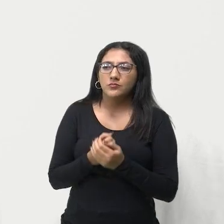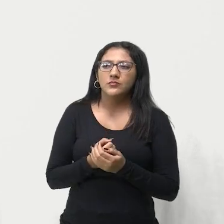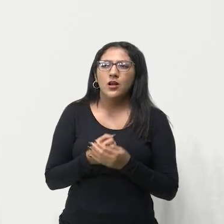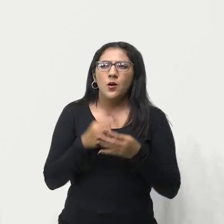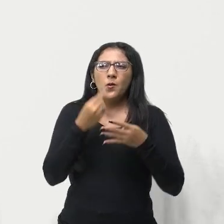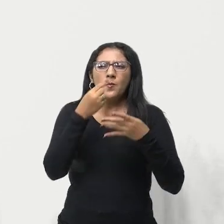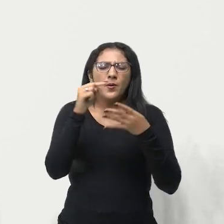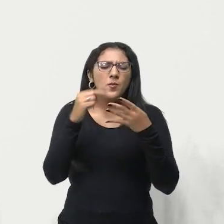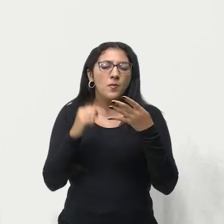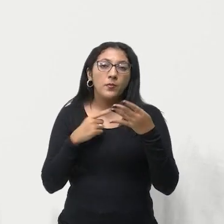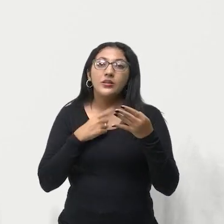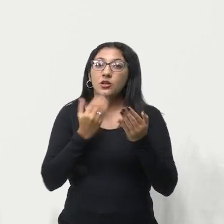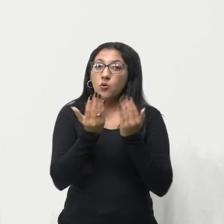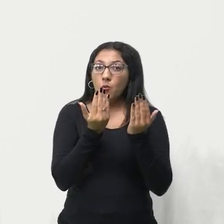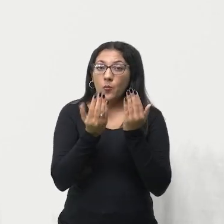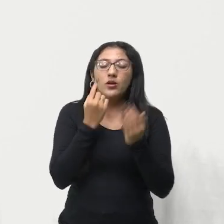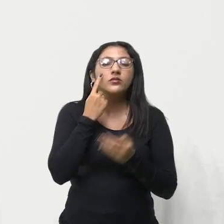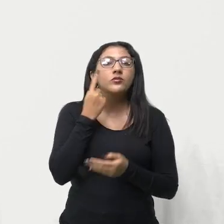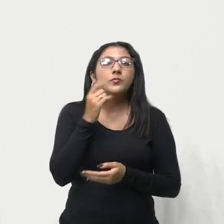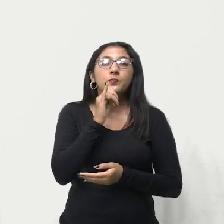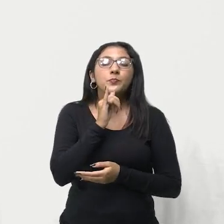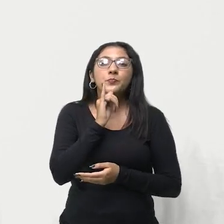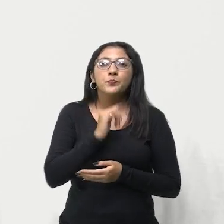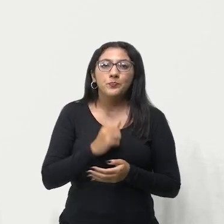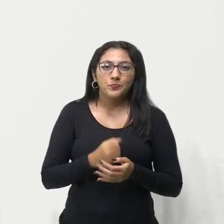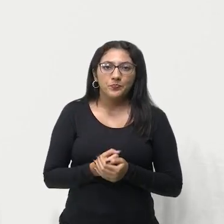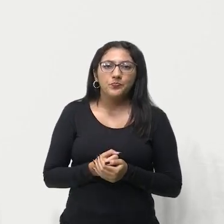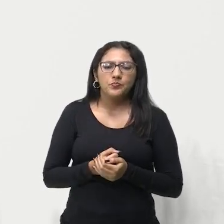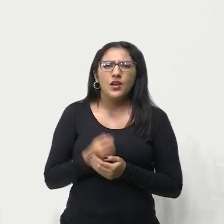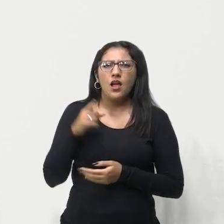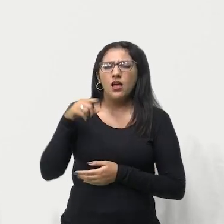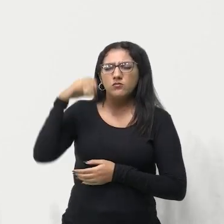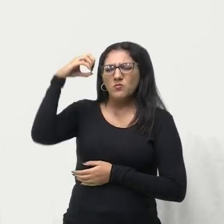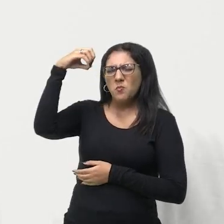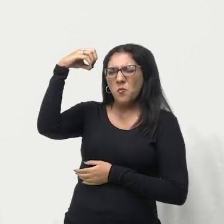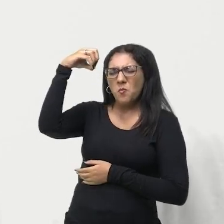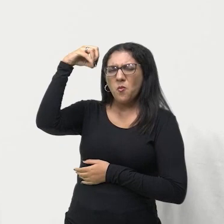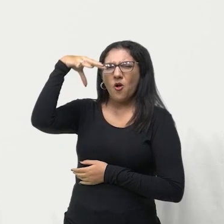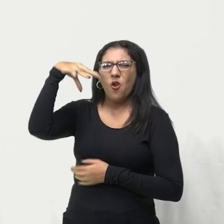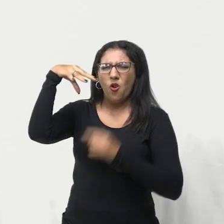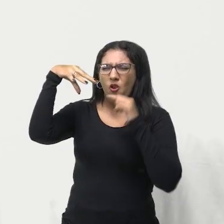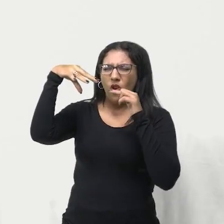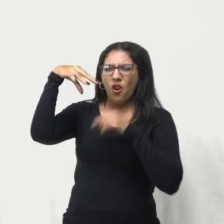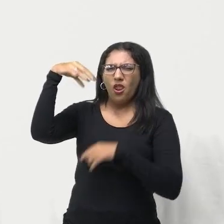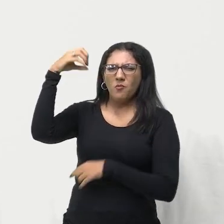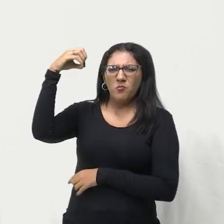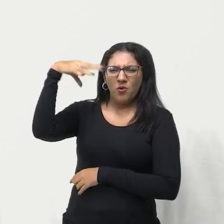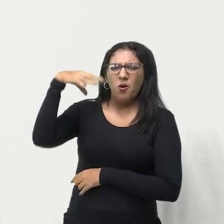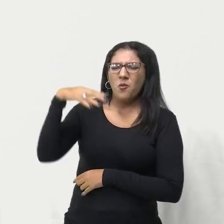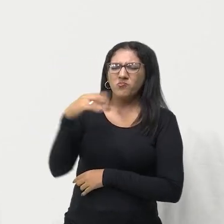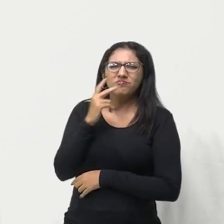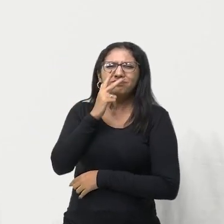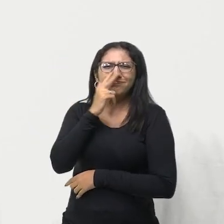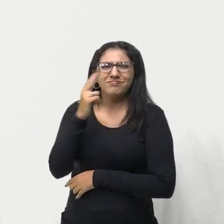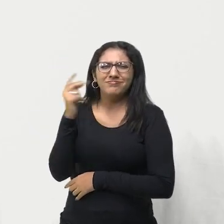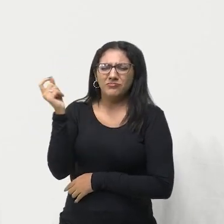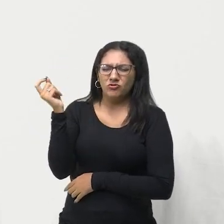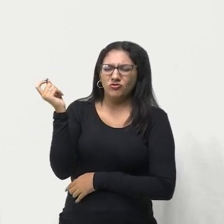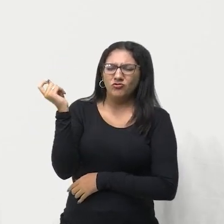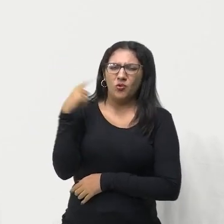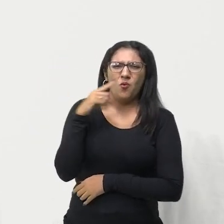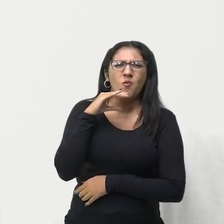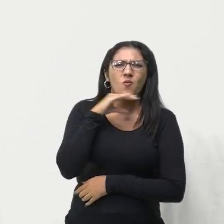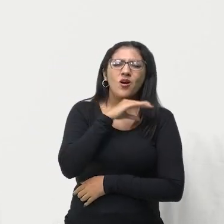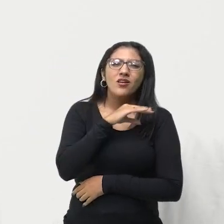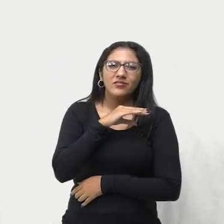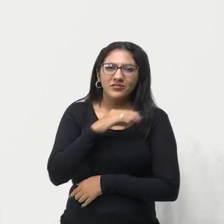todos a gente vai ter comparação, tá bom, gente? Por exemplo, essa lâmpada ilumina e esquenta como o sol, como a luz do sol.